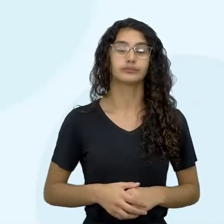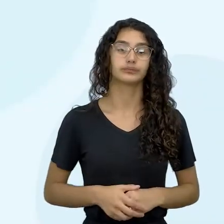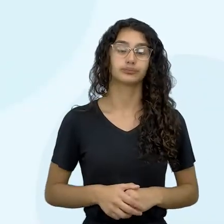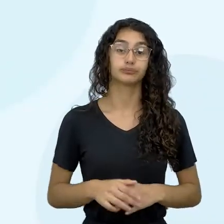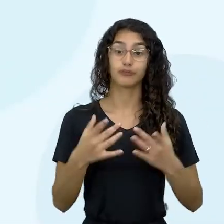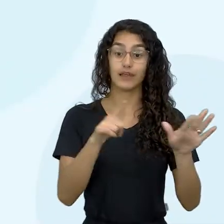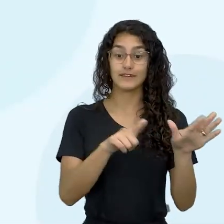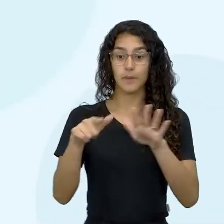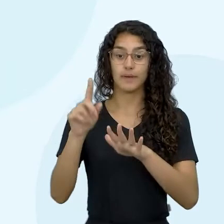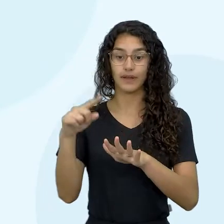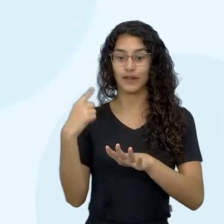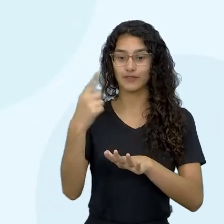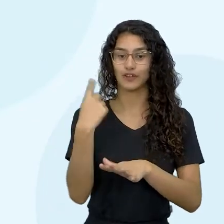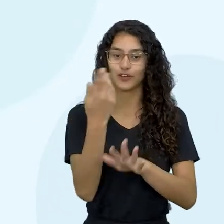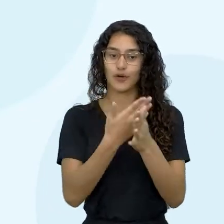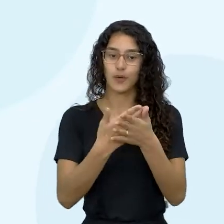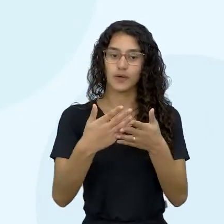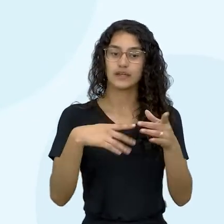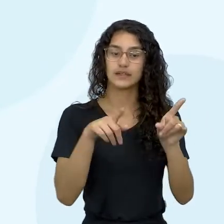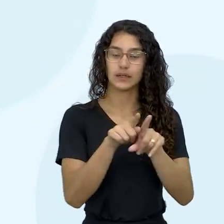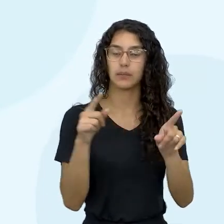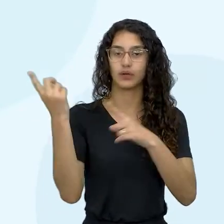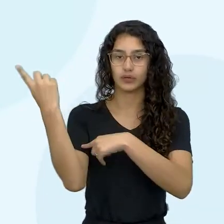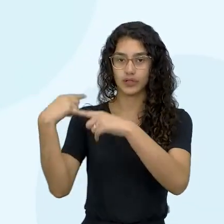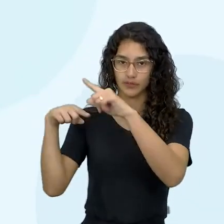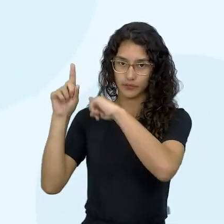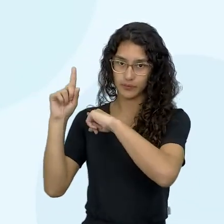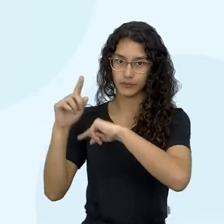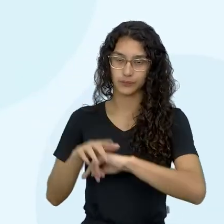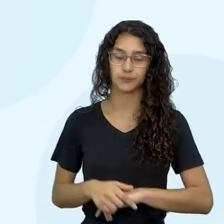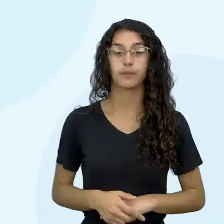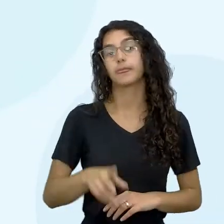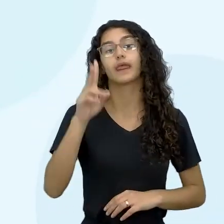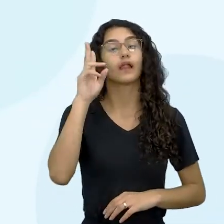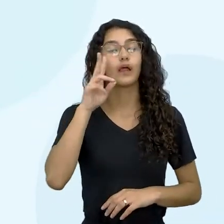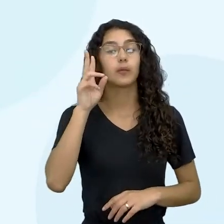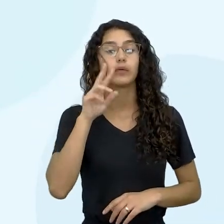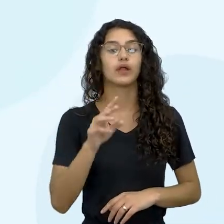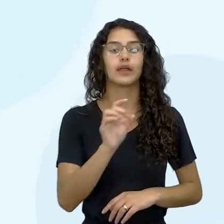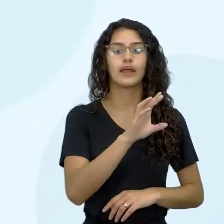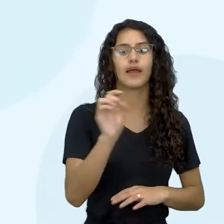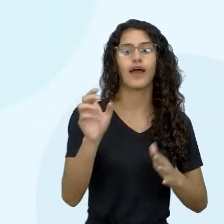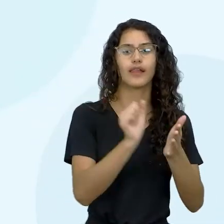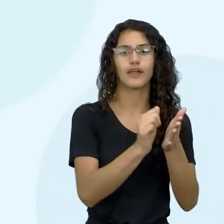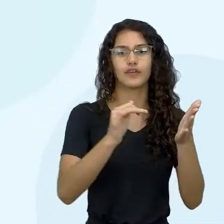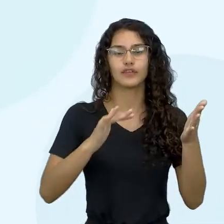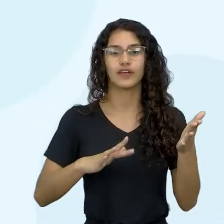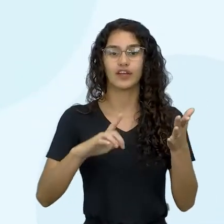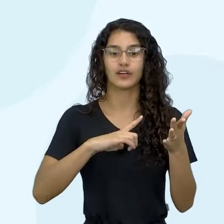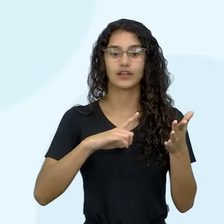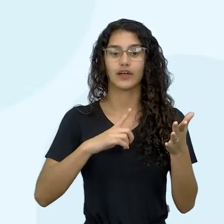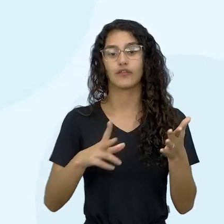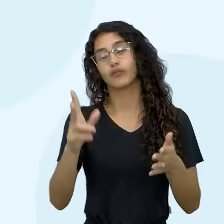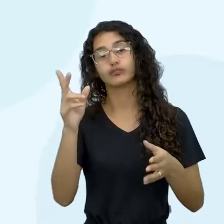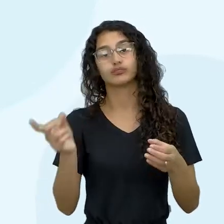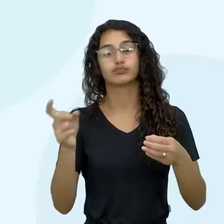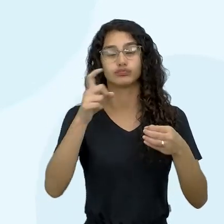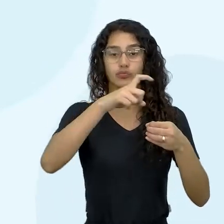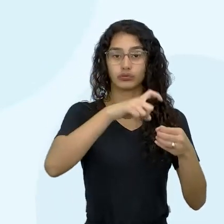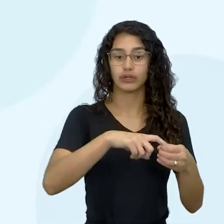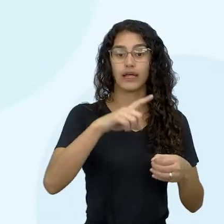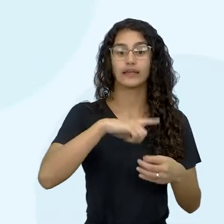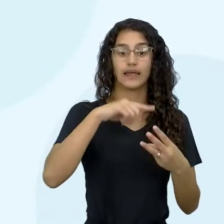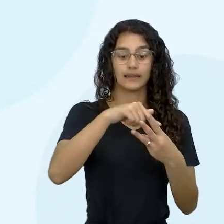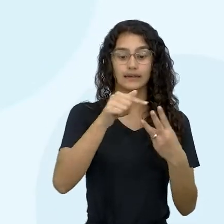E semana que vem a gente começa do desenvolvimento. Lembrando que cada atividade, né, vou retomar,